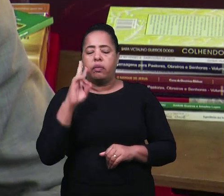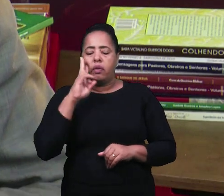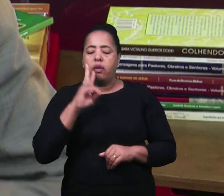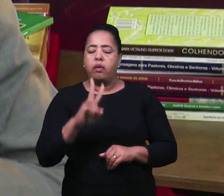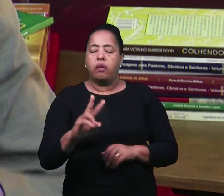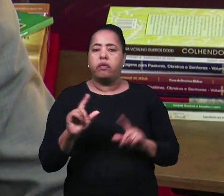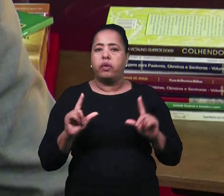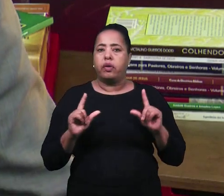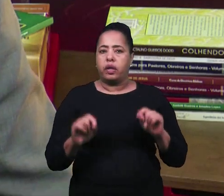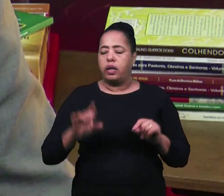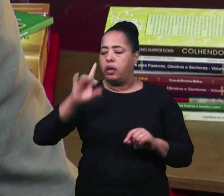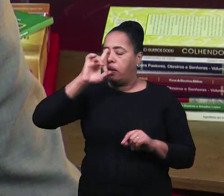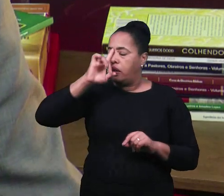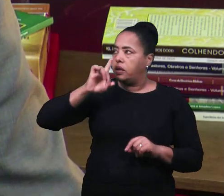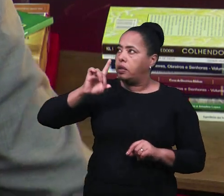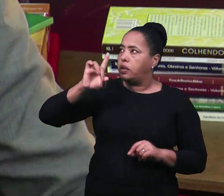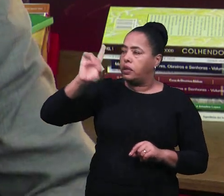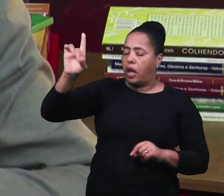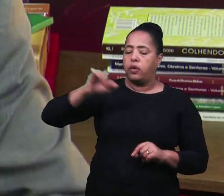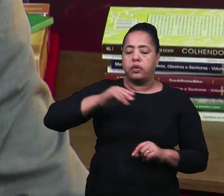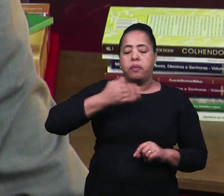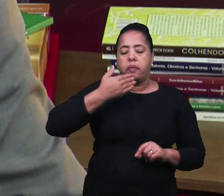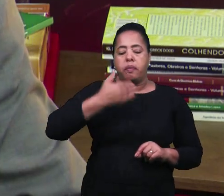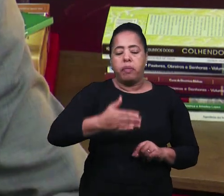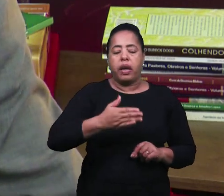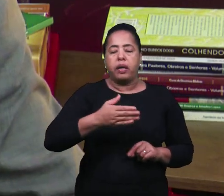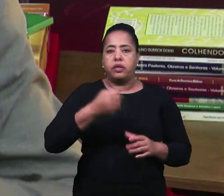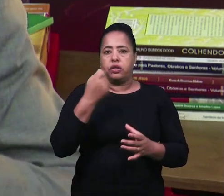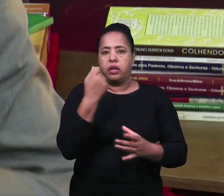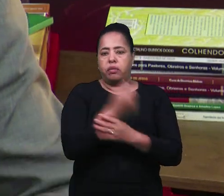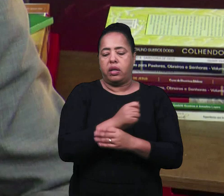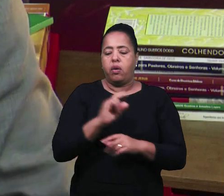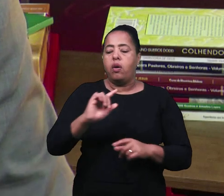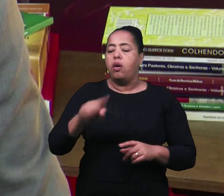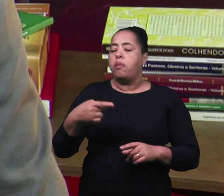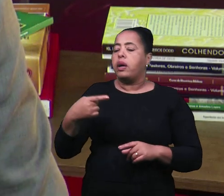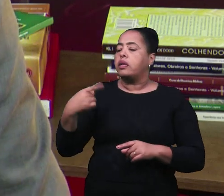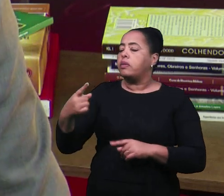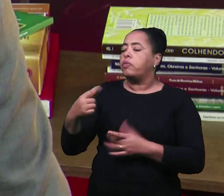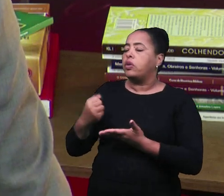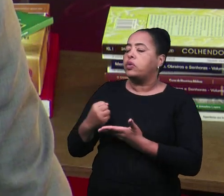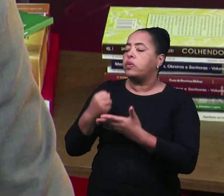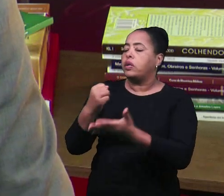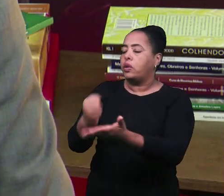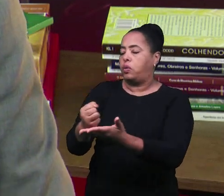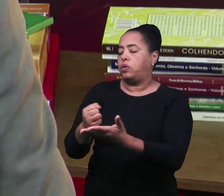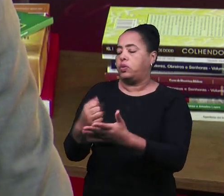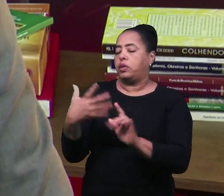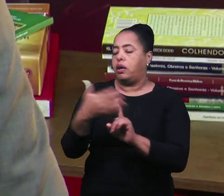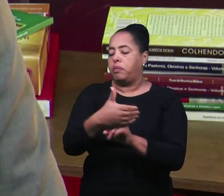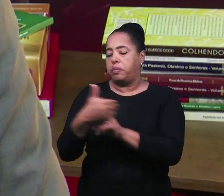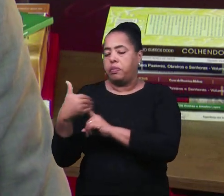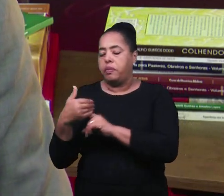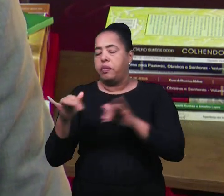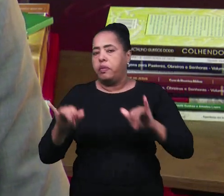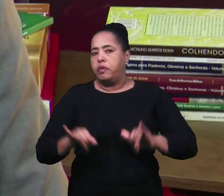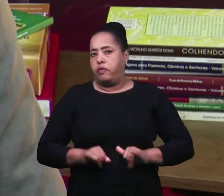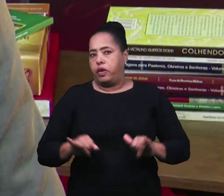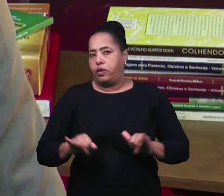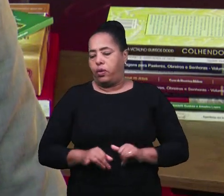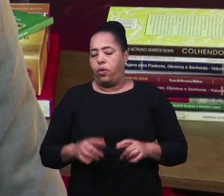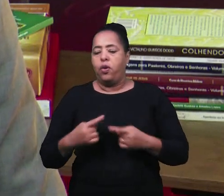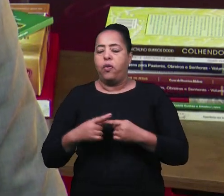dizendo, Deus solicita isso de Abraão, mas depois providencia o recurso para que ele seja poupado dessa dor. Sim. Mas ele mesmo não